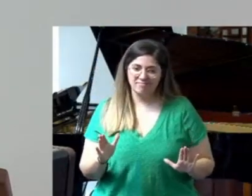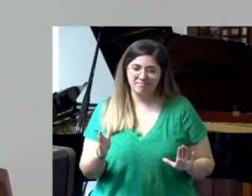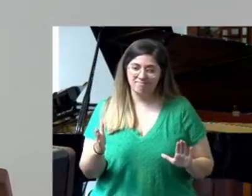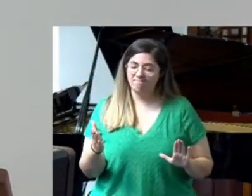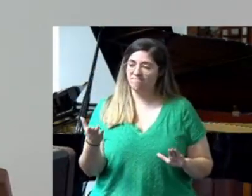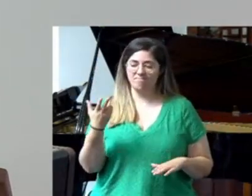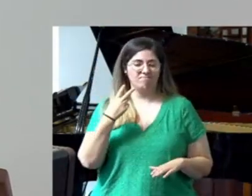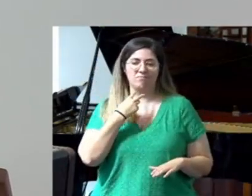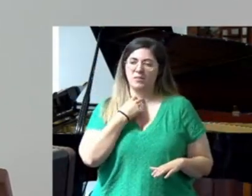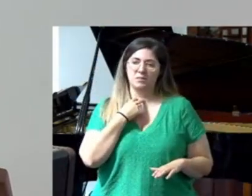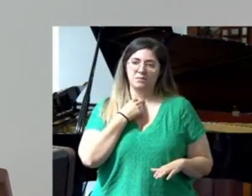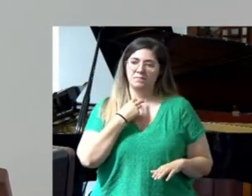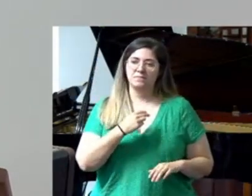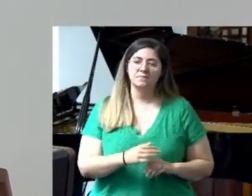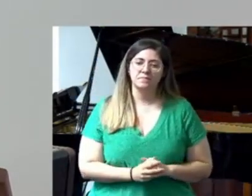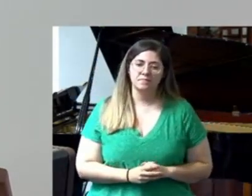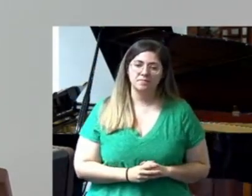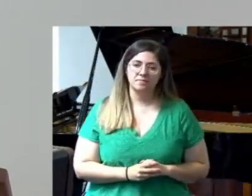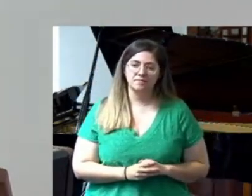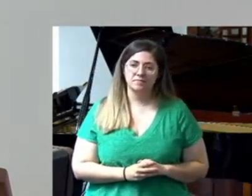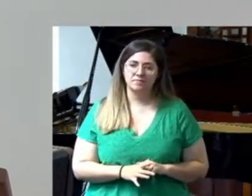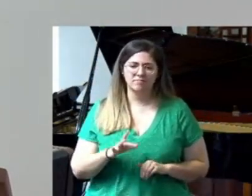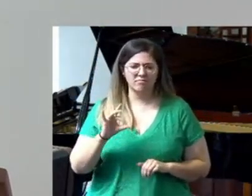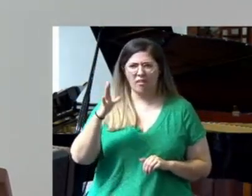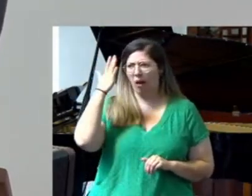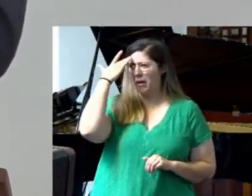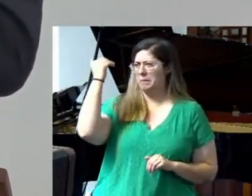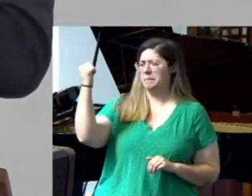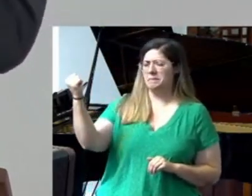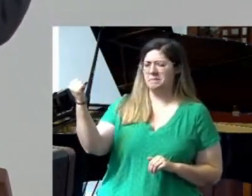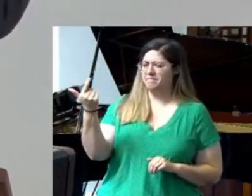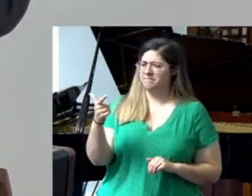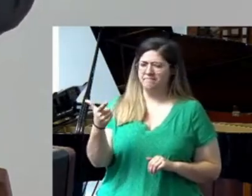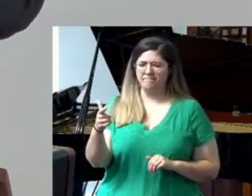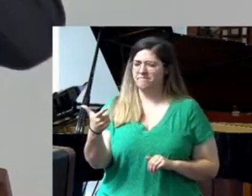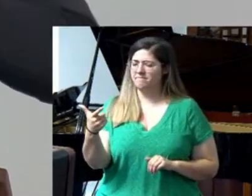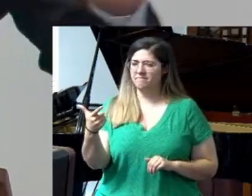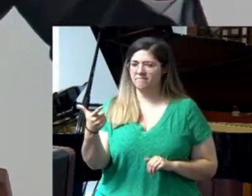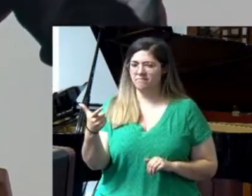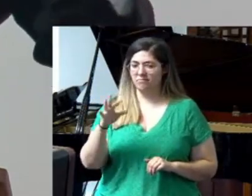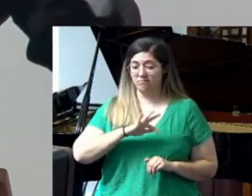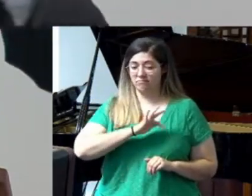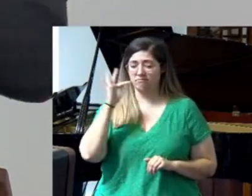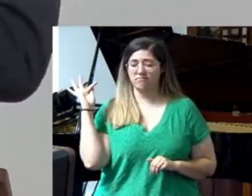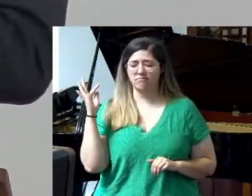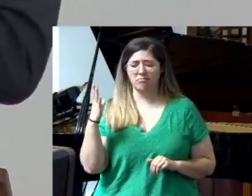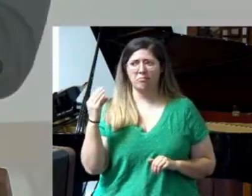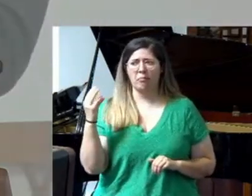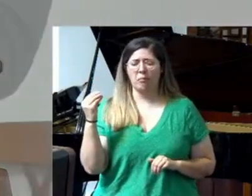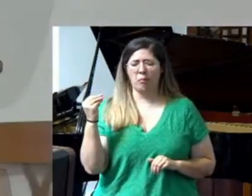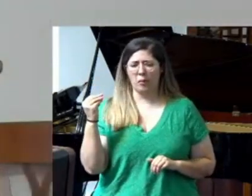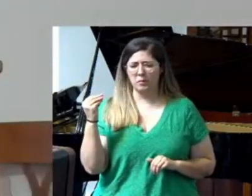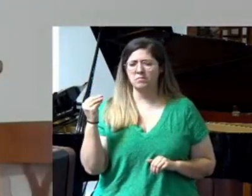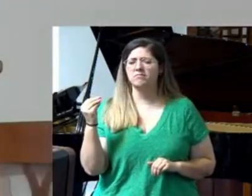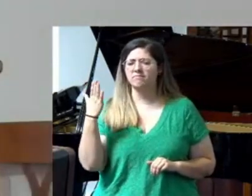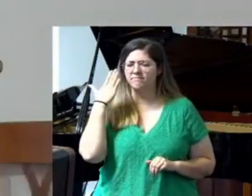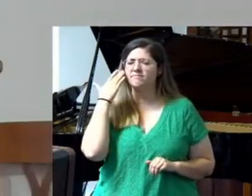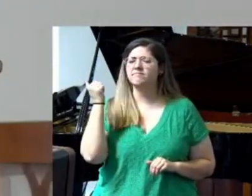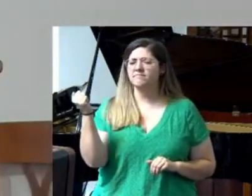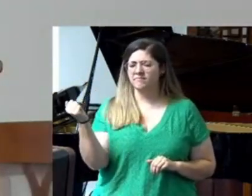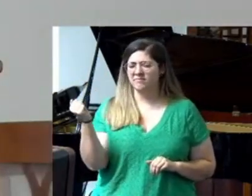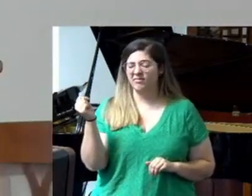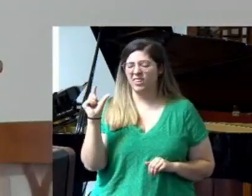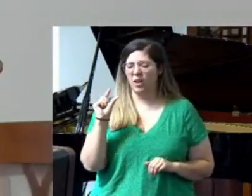na nossa cabeça? Então não é só o saber. Os fariseus sabiam muito, mas faziam tão